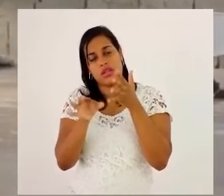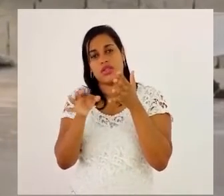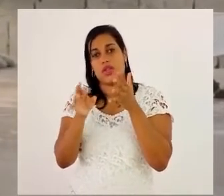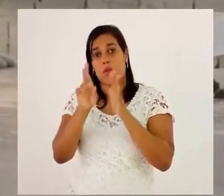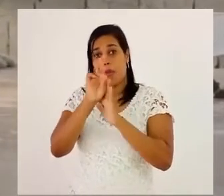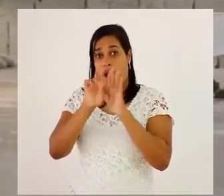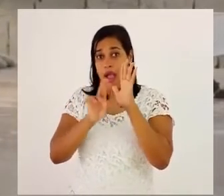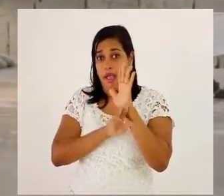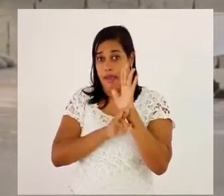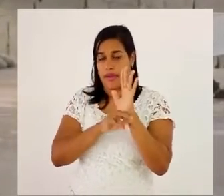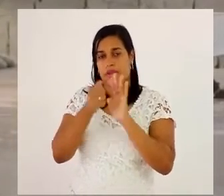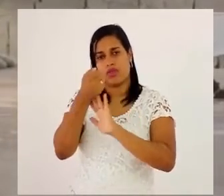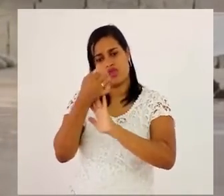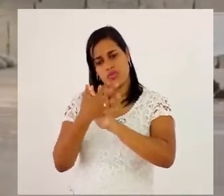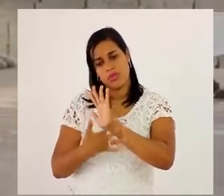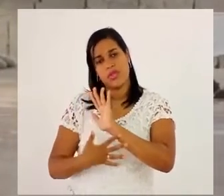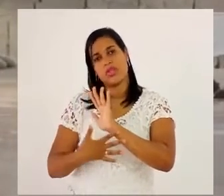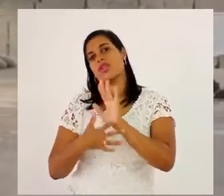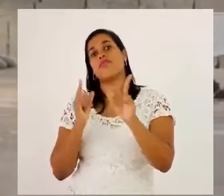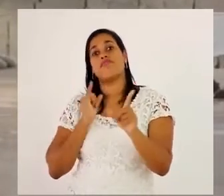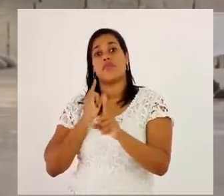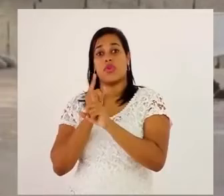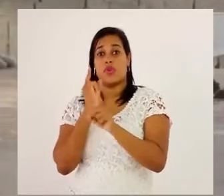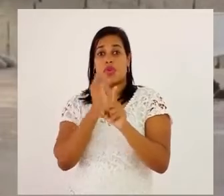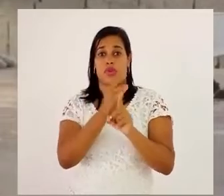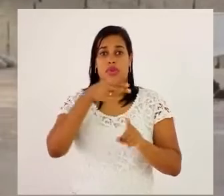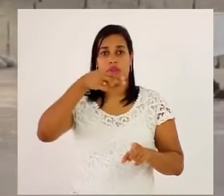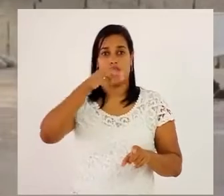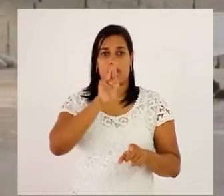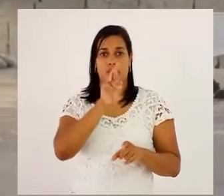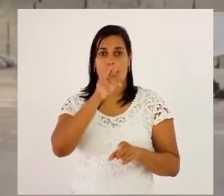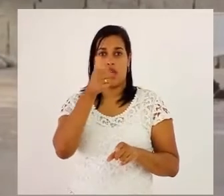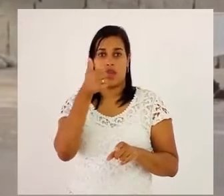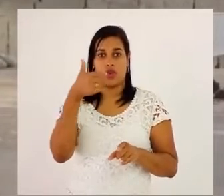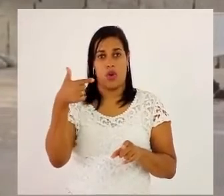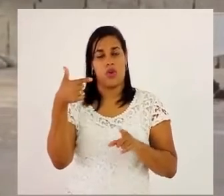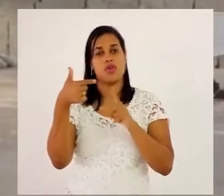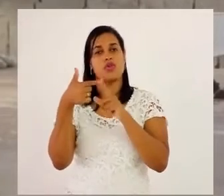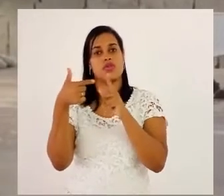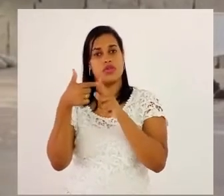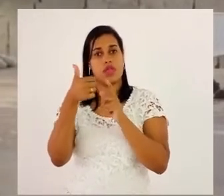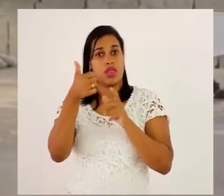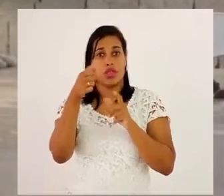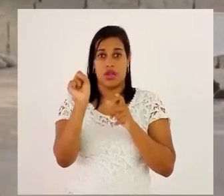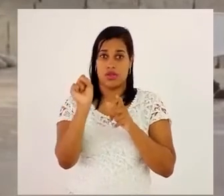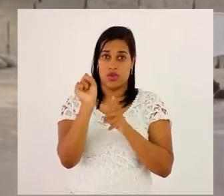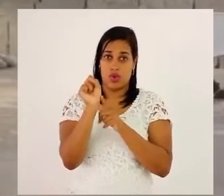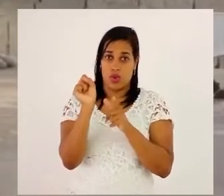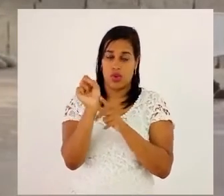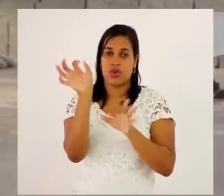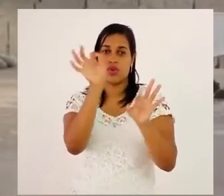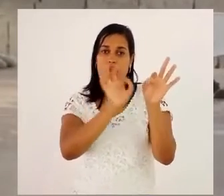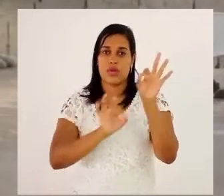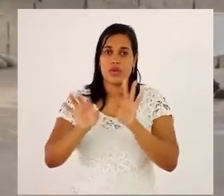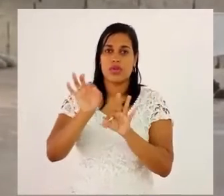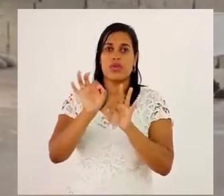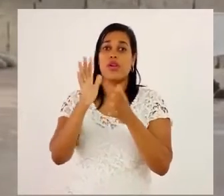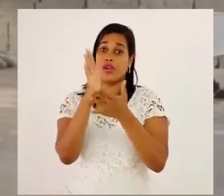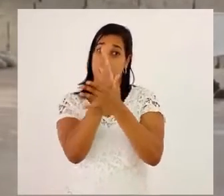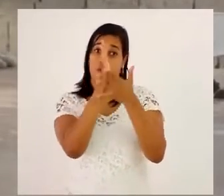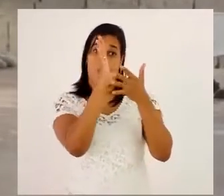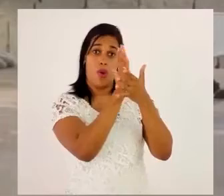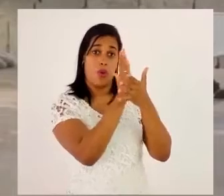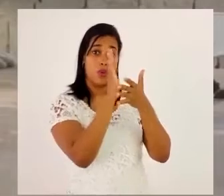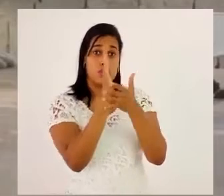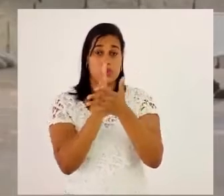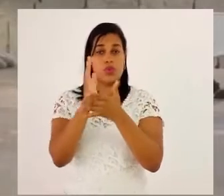que trate de EPC. A gente vai encontrar ela muito na NR12 de máquinas e equipamentos, na NR18 da construção civil. Então, em algumas